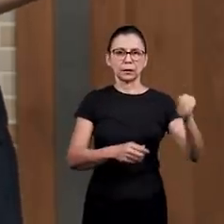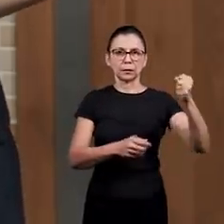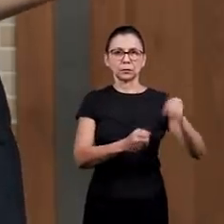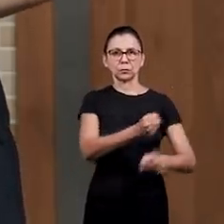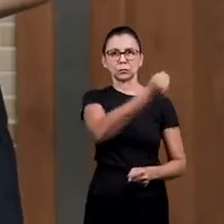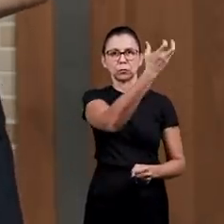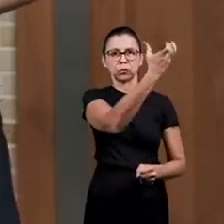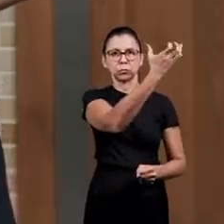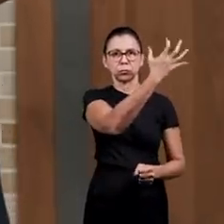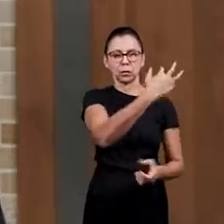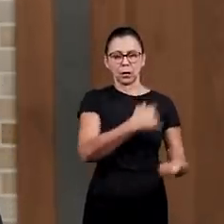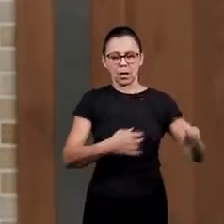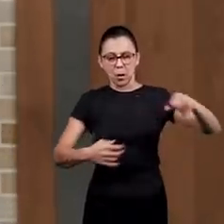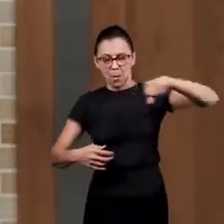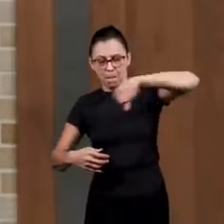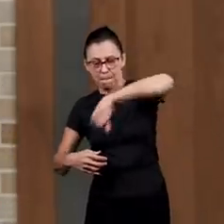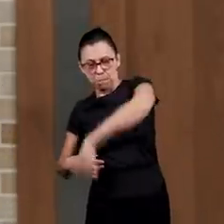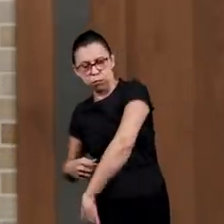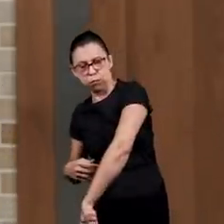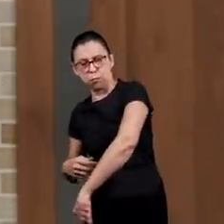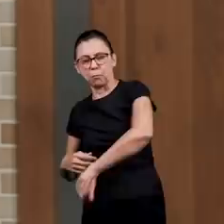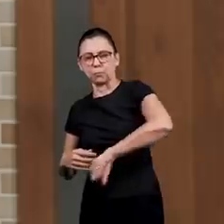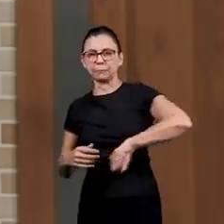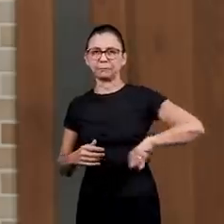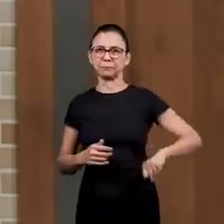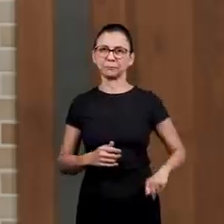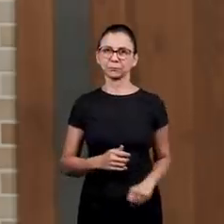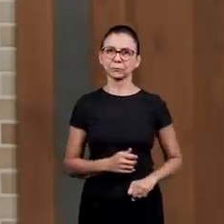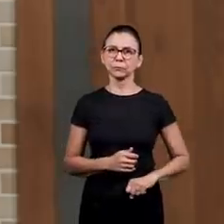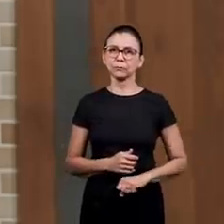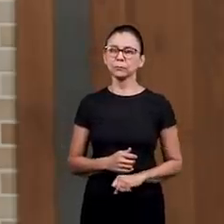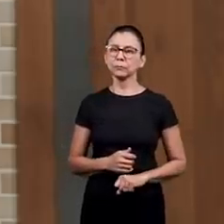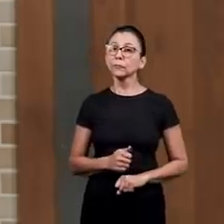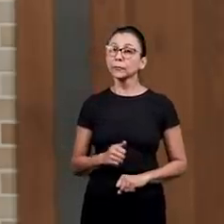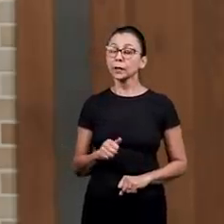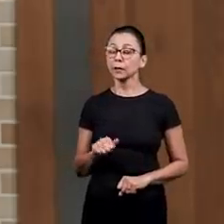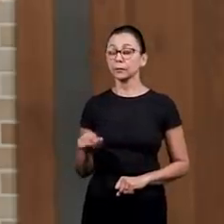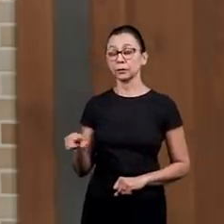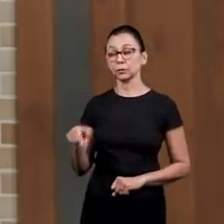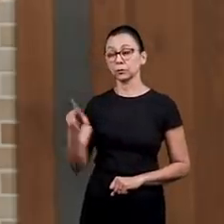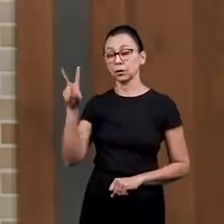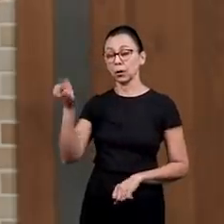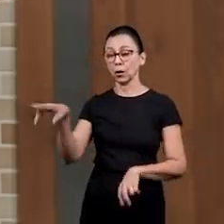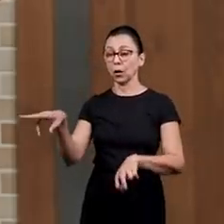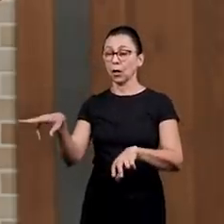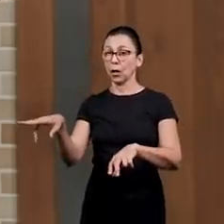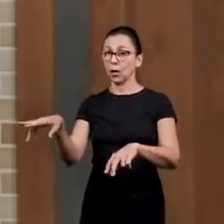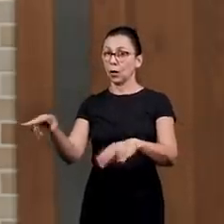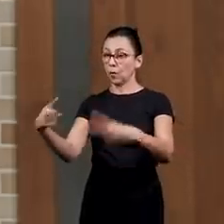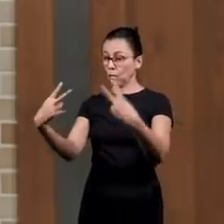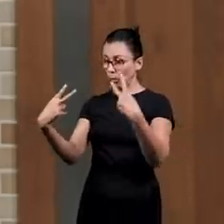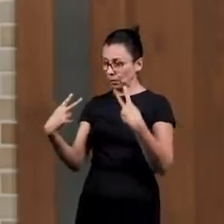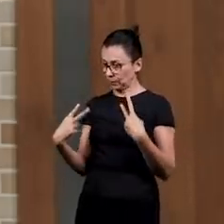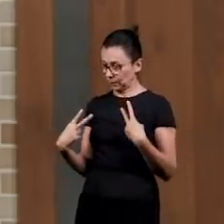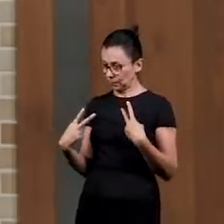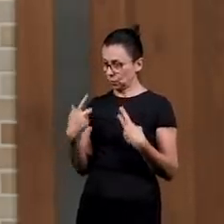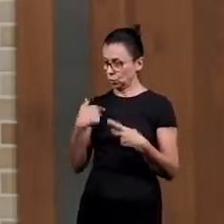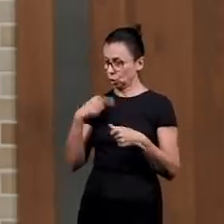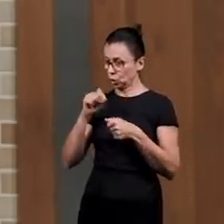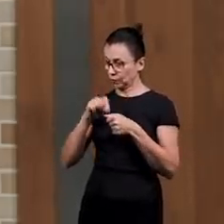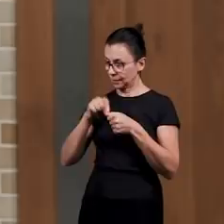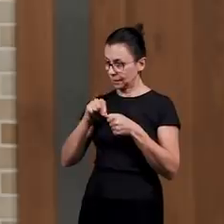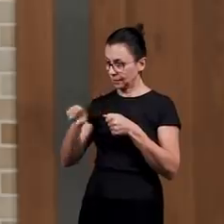vaso. E ele disse bem assim para os soldados: olhem para mim, e o que eu fizer, vocês vão fazer